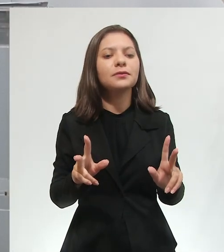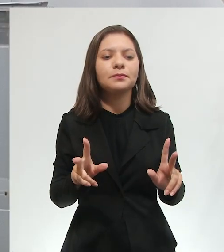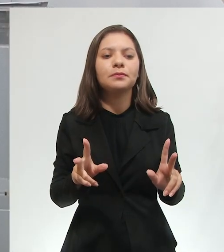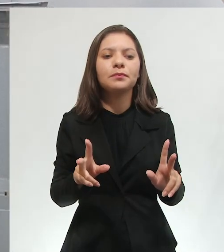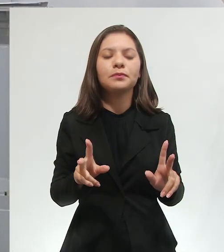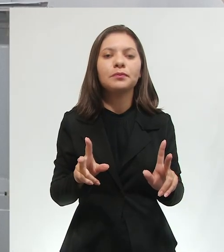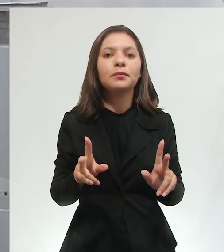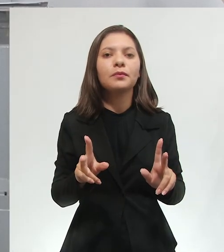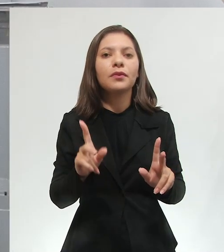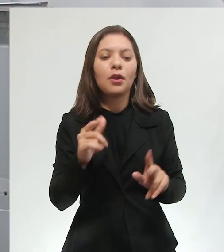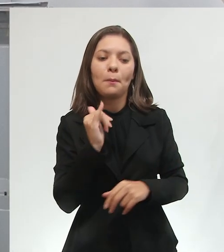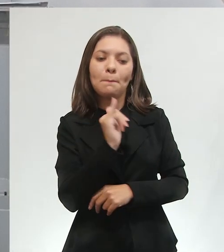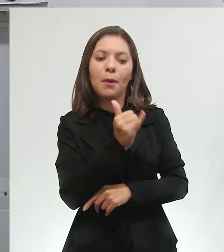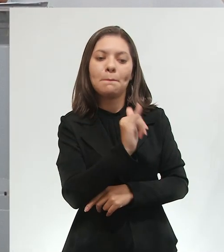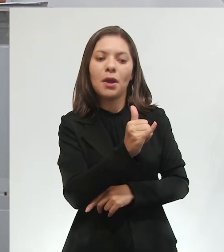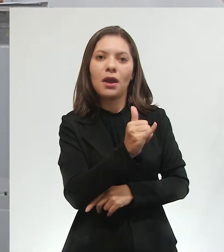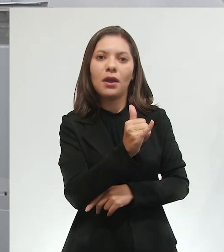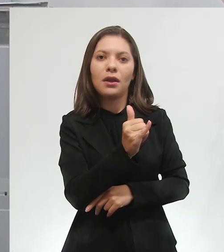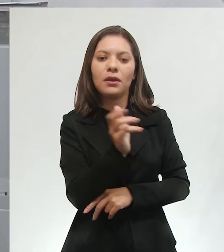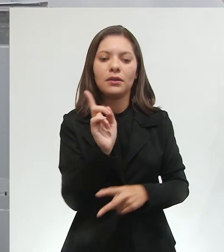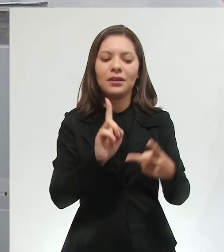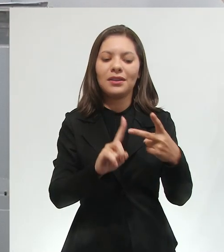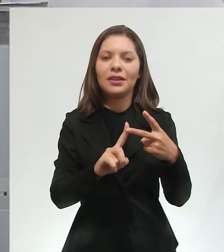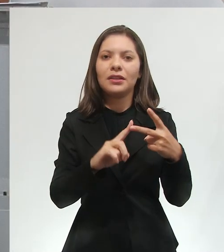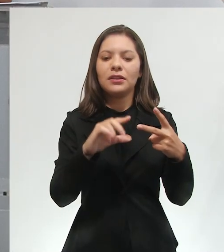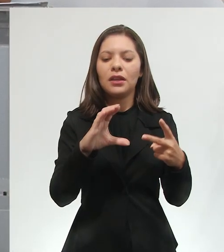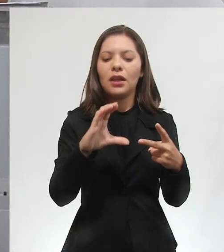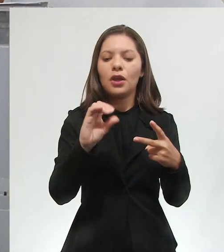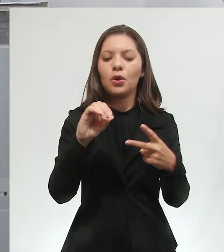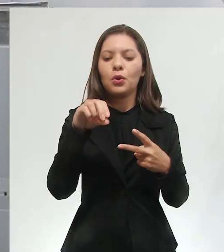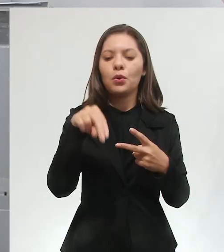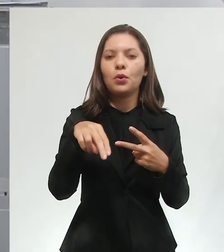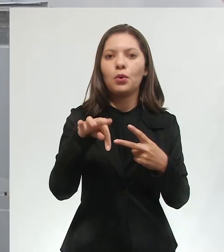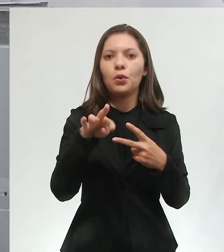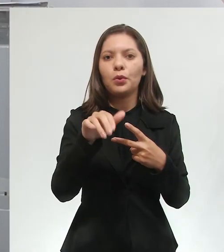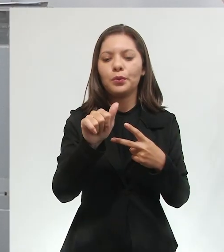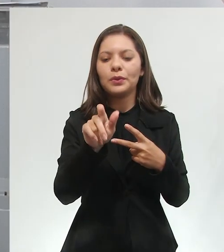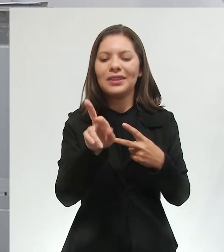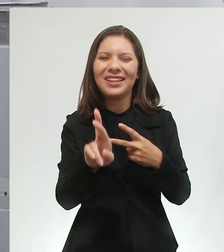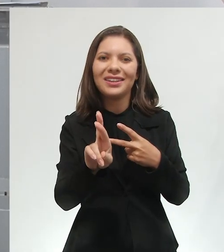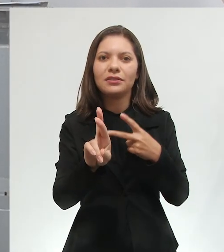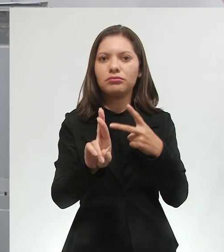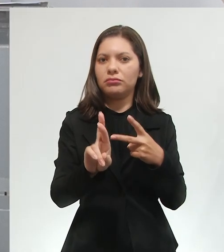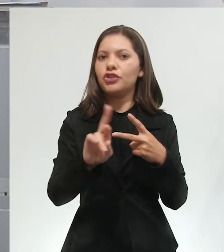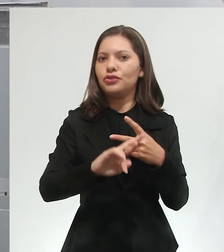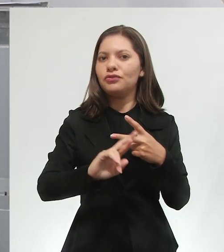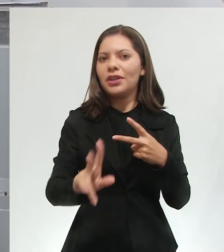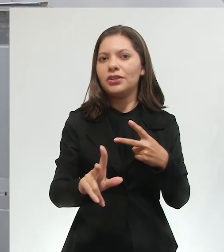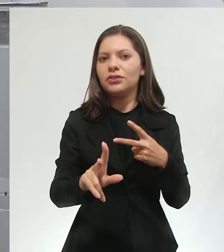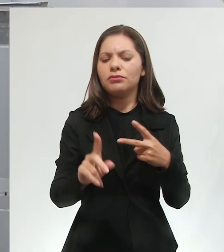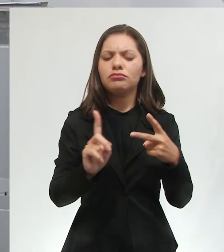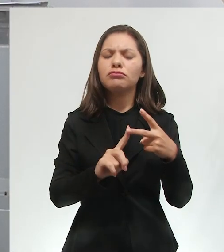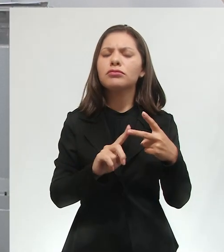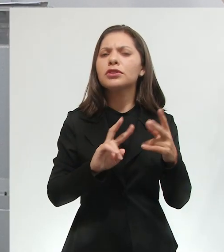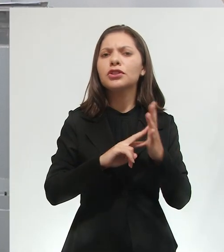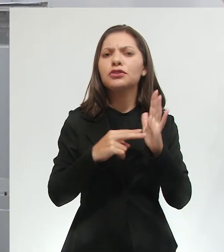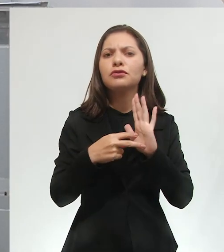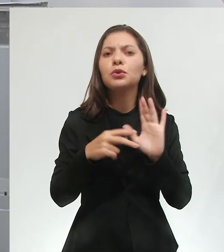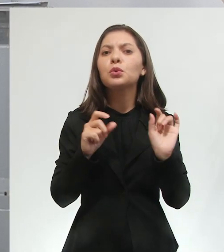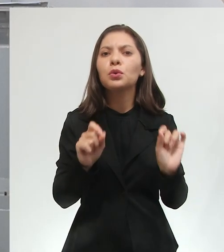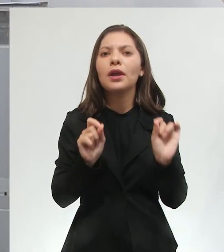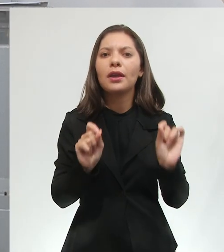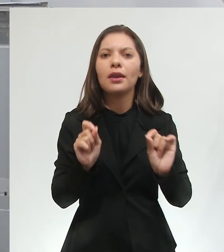numérica e contar. Toda vez que nós falamos que o aluno está contando, ele está fazendo uma